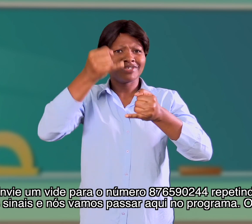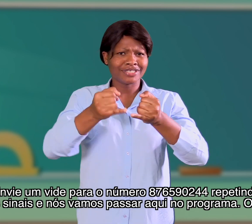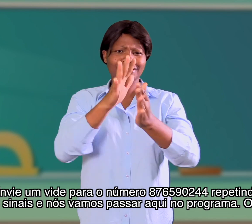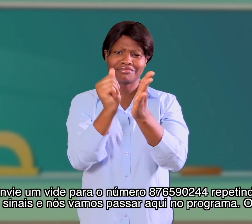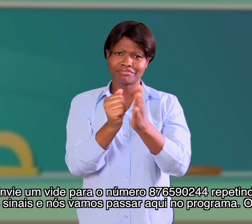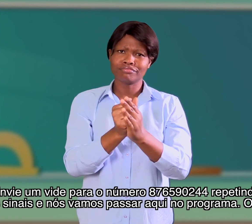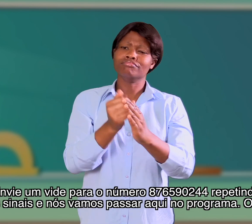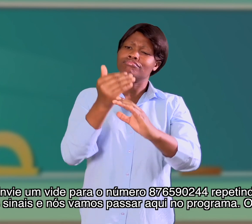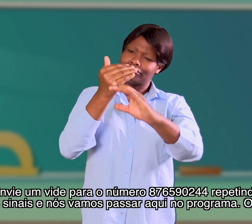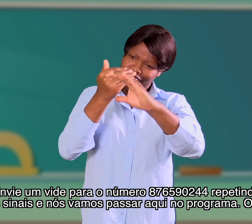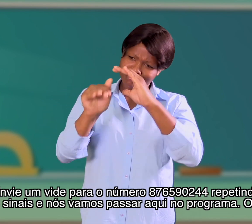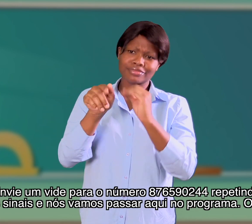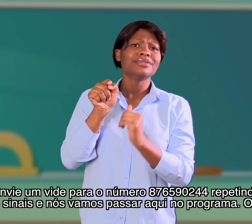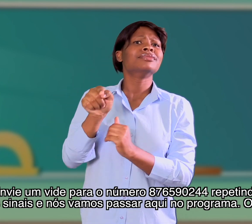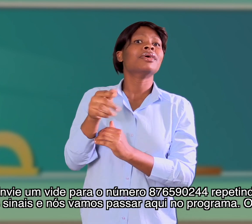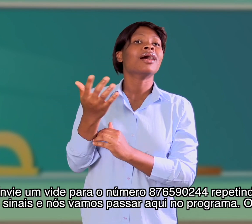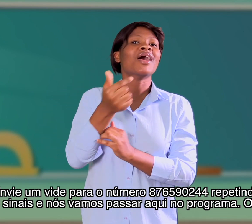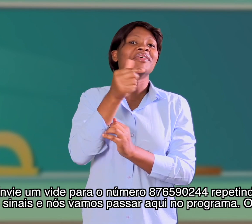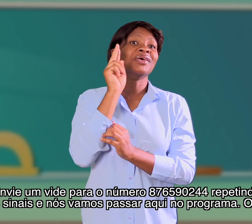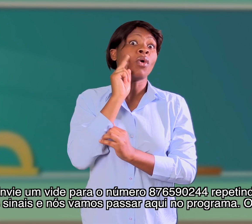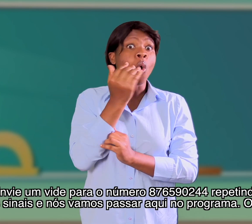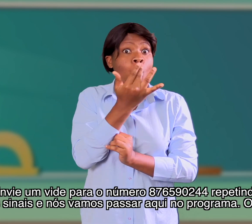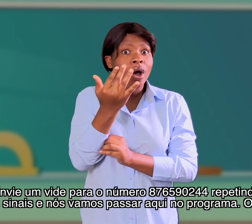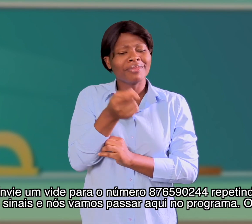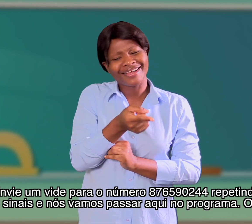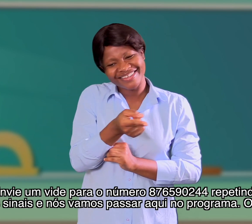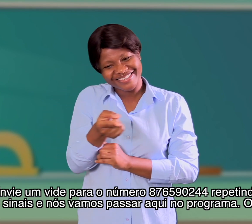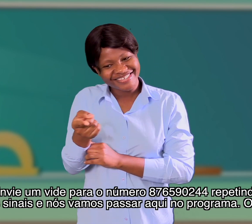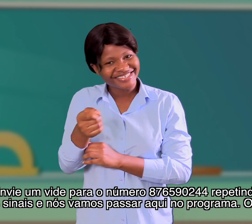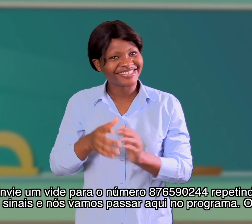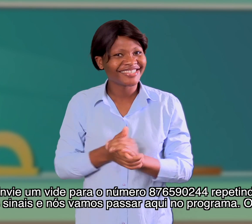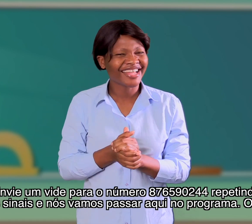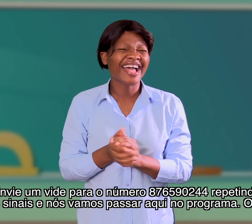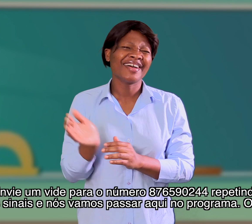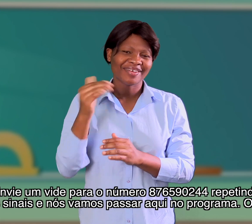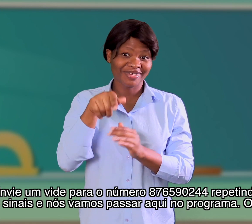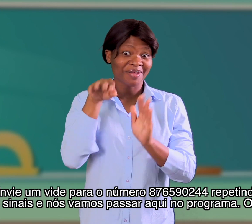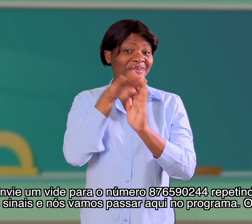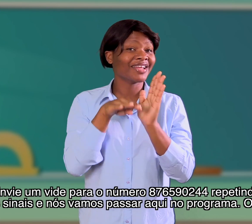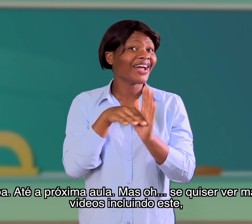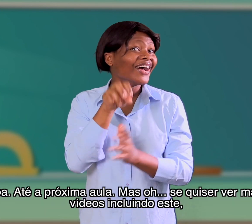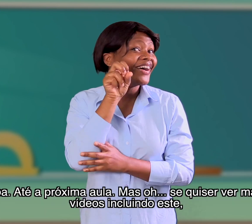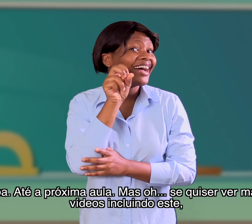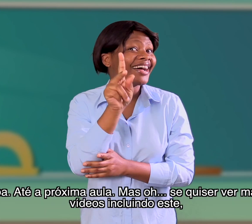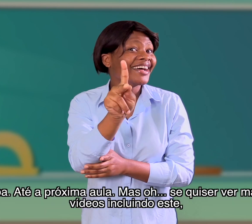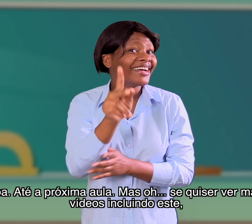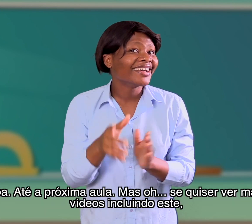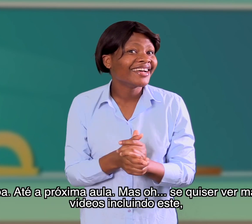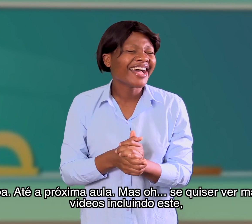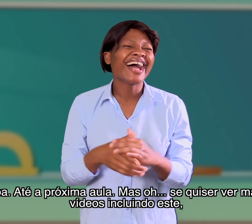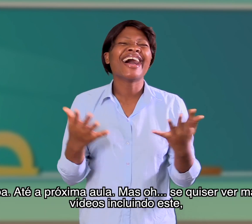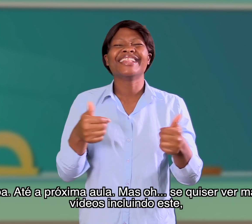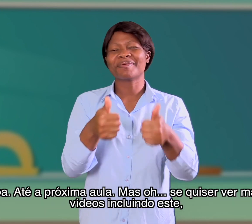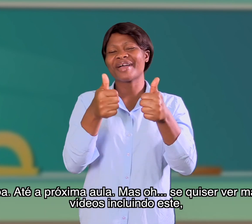6590 244. Repetindo os sinais e nós vamos passar aqui no programa, ok? Boa! Até